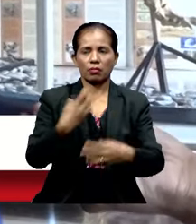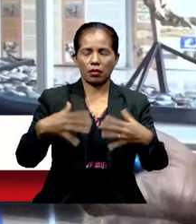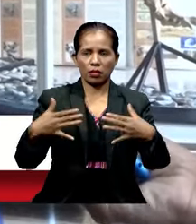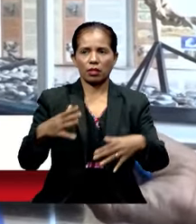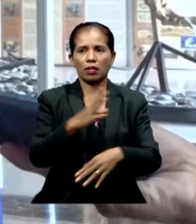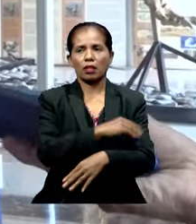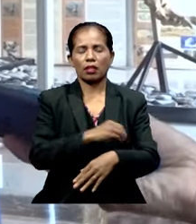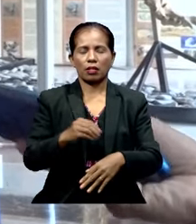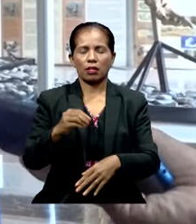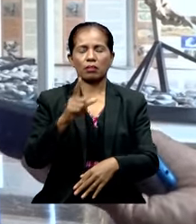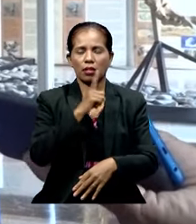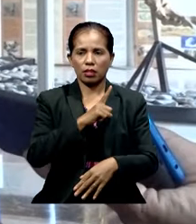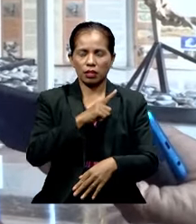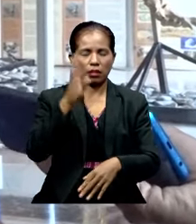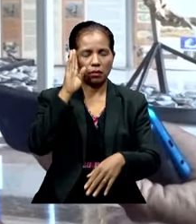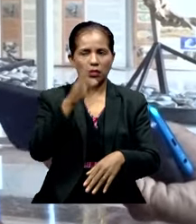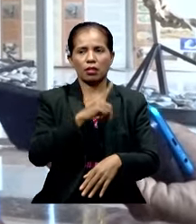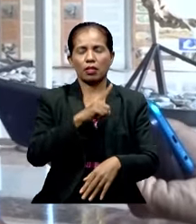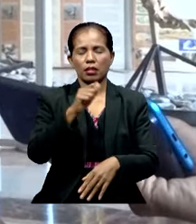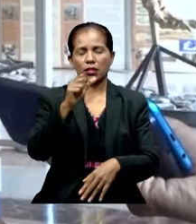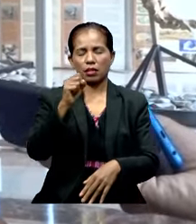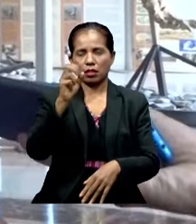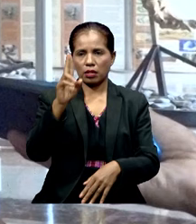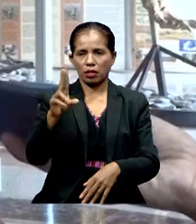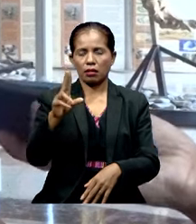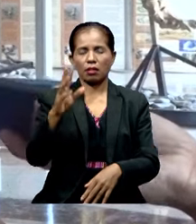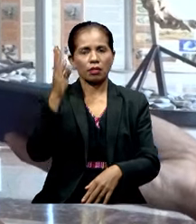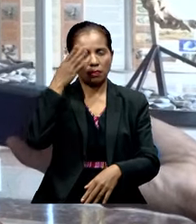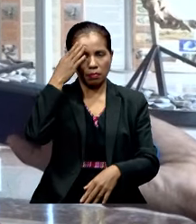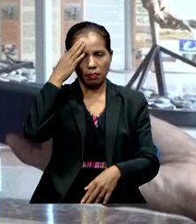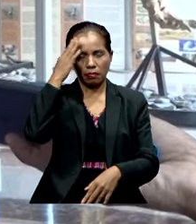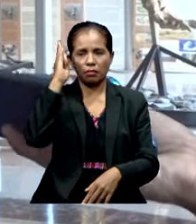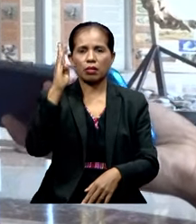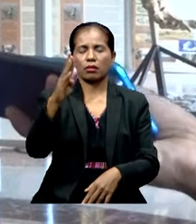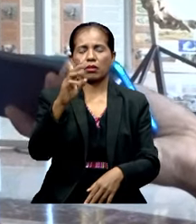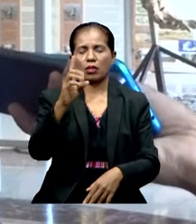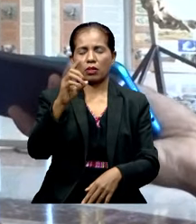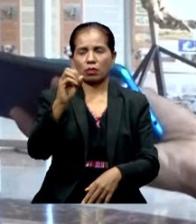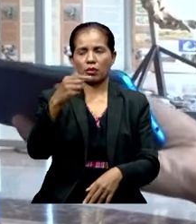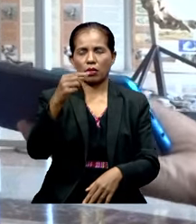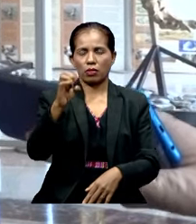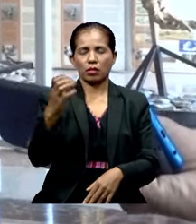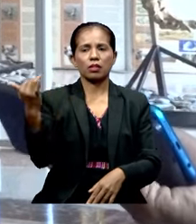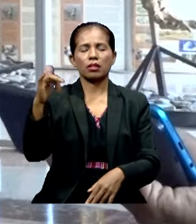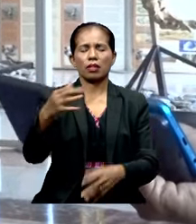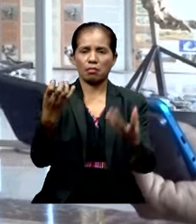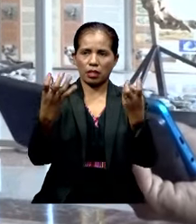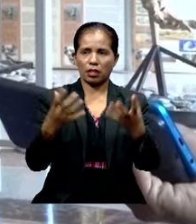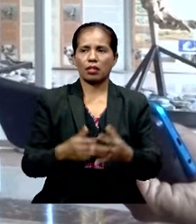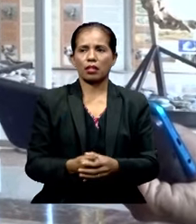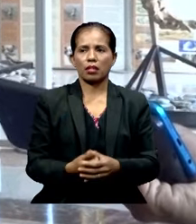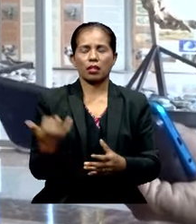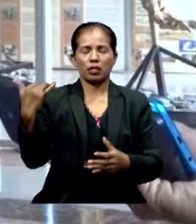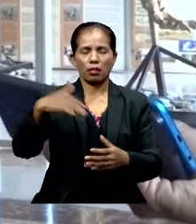o mão Russo, o mão Saki, o mão Domingos Nagasoro, o mão Sira Lubukida, o senhor